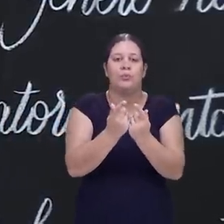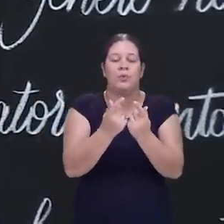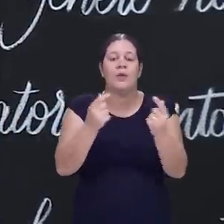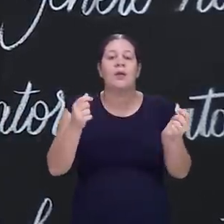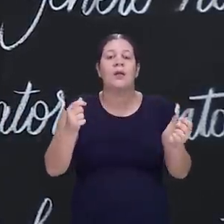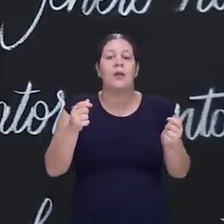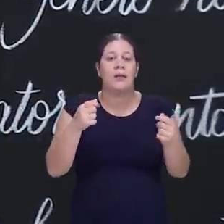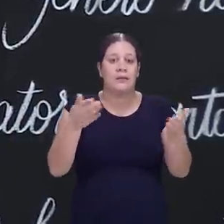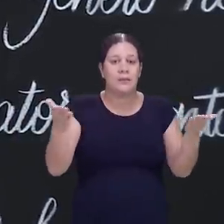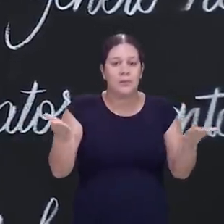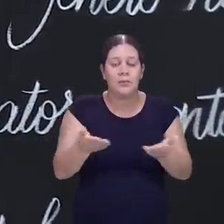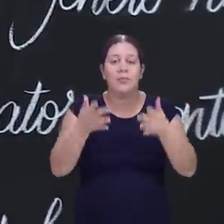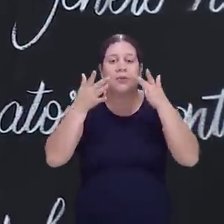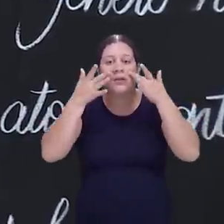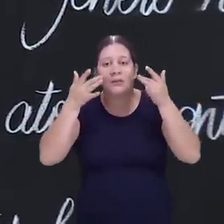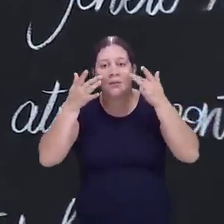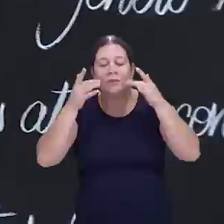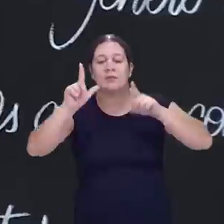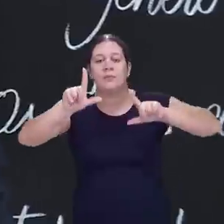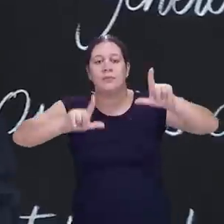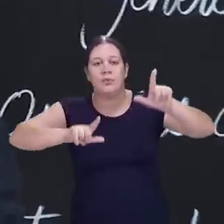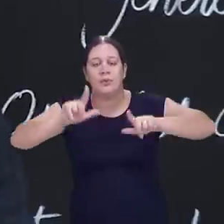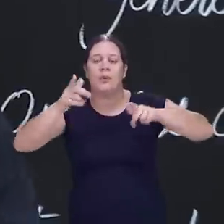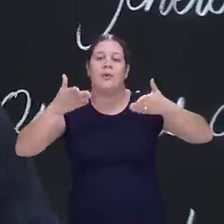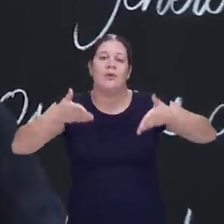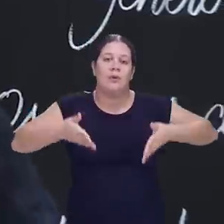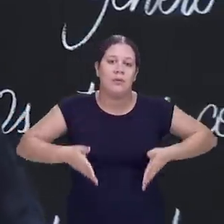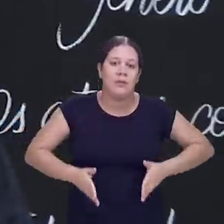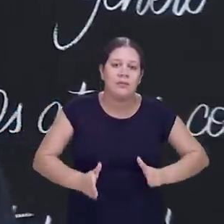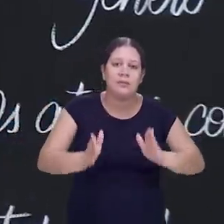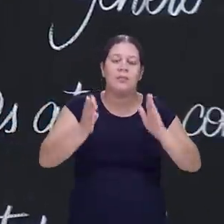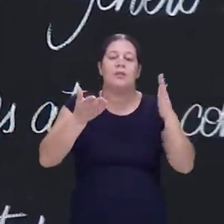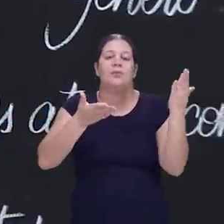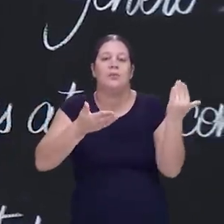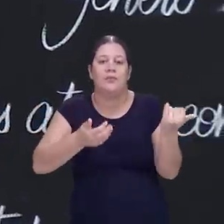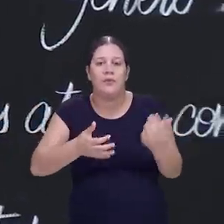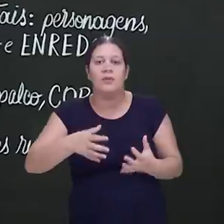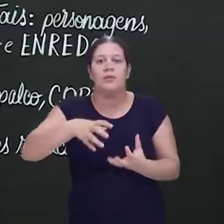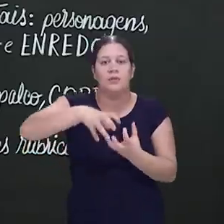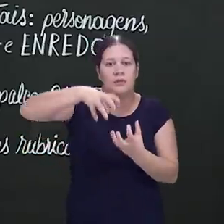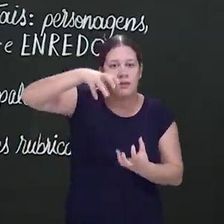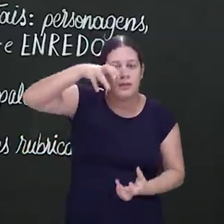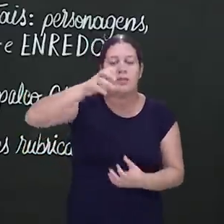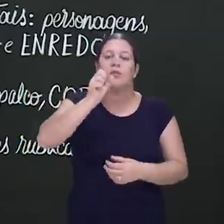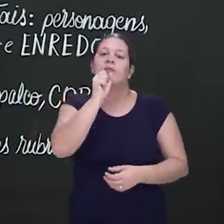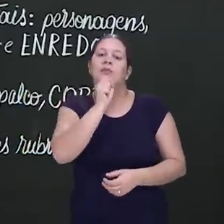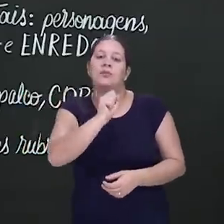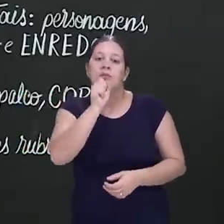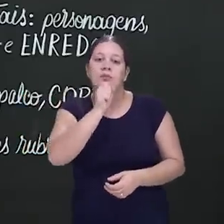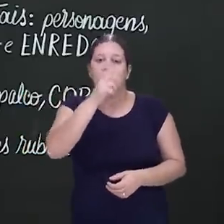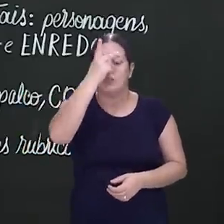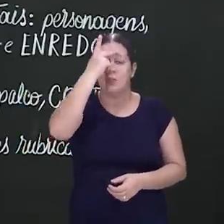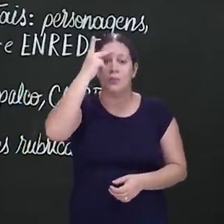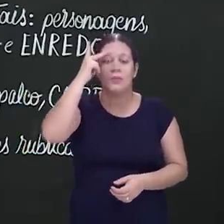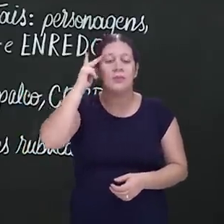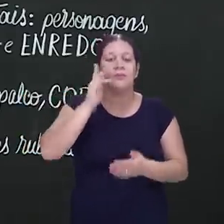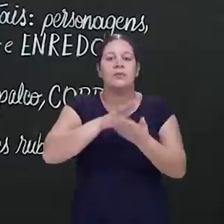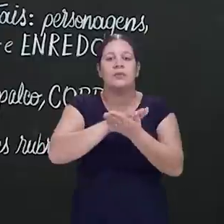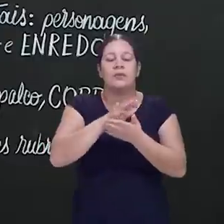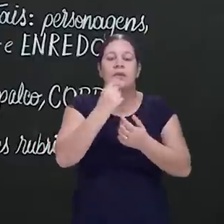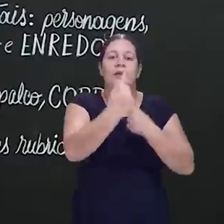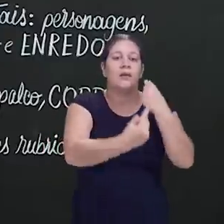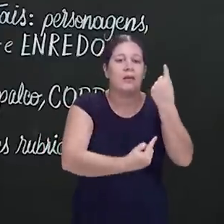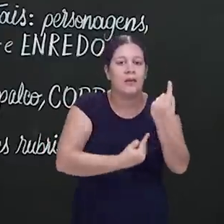maior. Então, um espetáculo, por exemplo, que vai narrar o nascimento, a adolescência, a fase adulta e a velhice de um personagem.